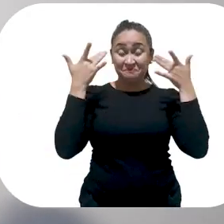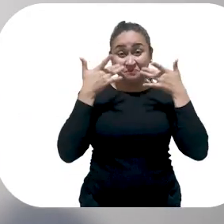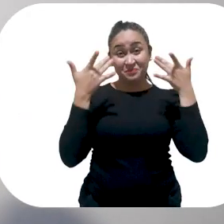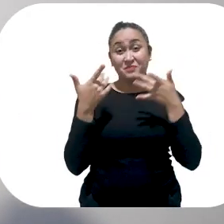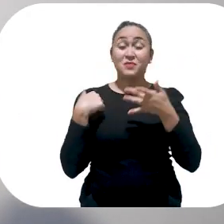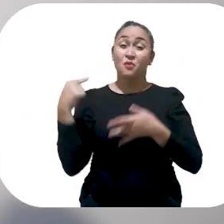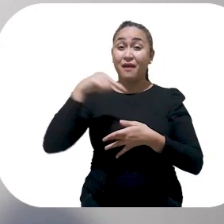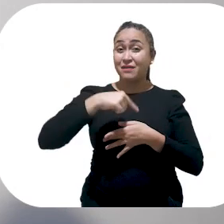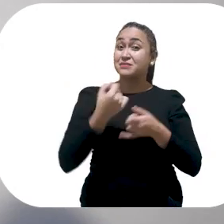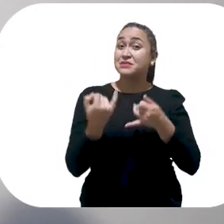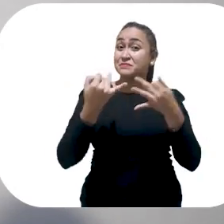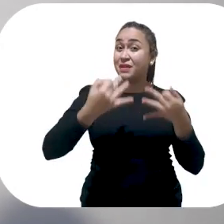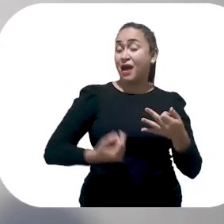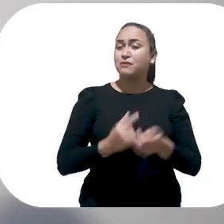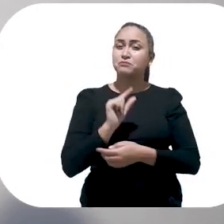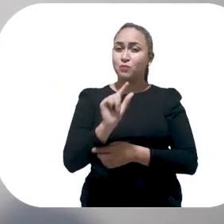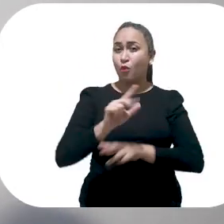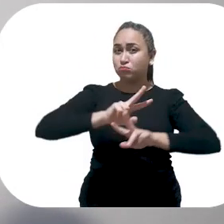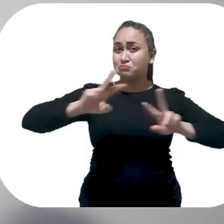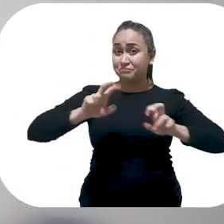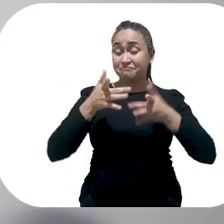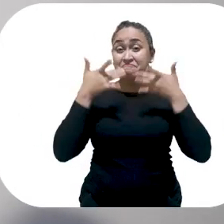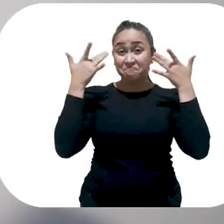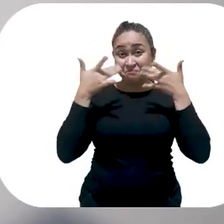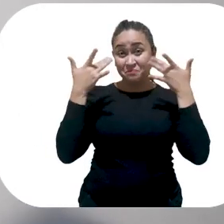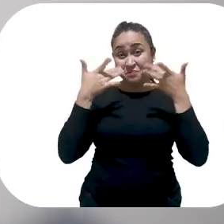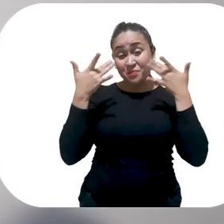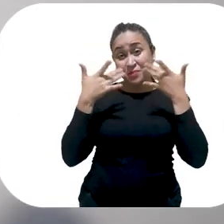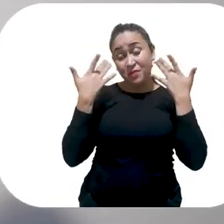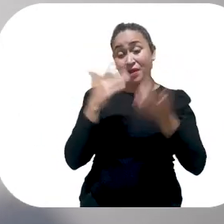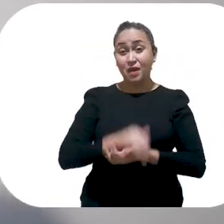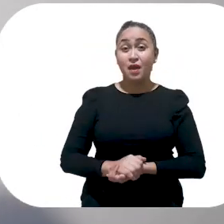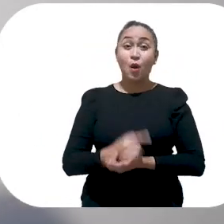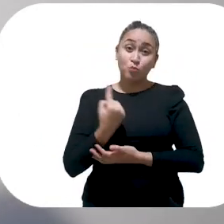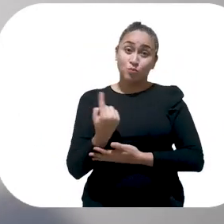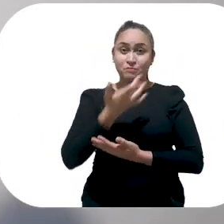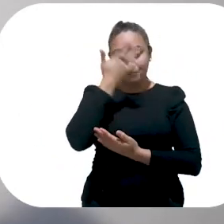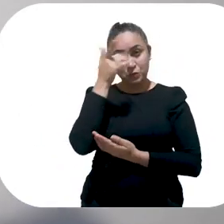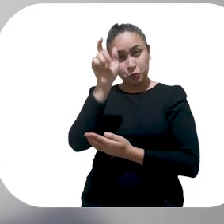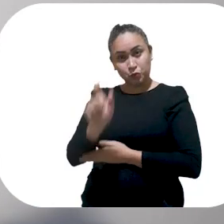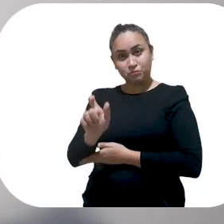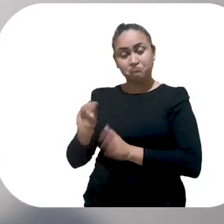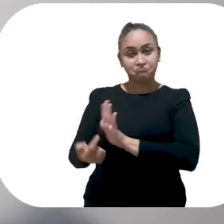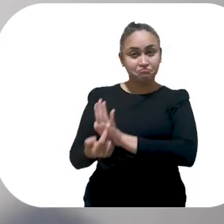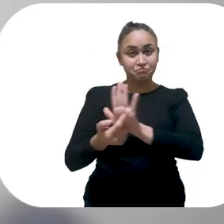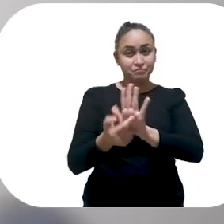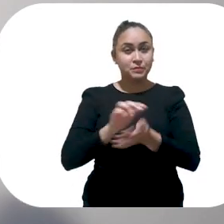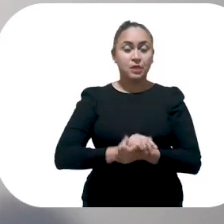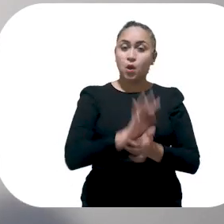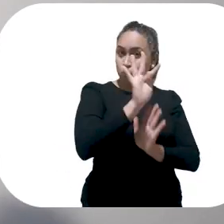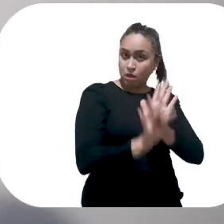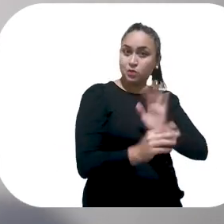pouquinho do espetáculo monólogo, aliás, o espetáculo que era um monólogo. Aliás, é um texto